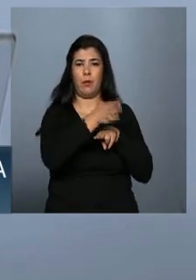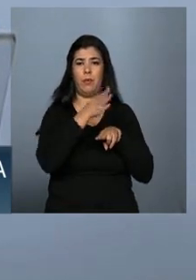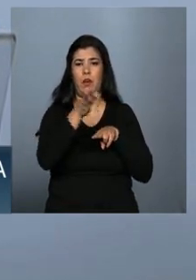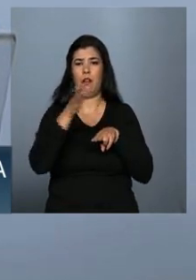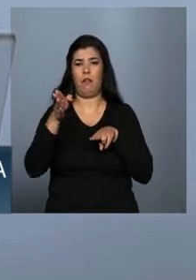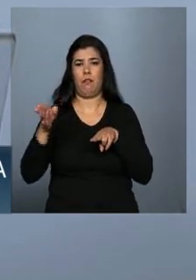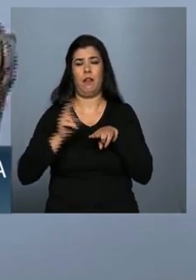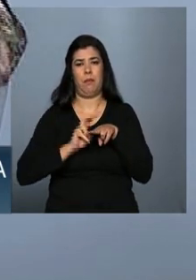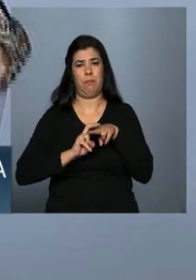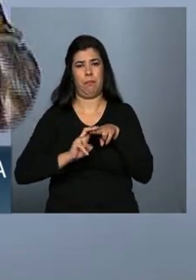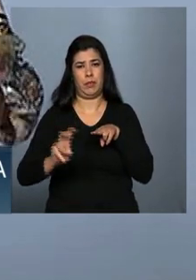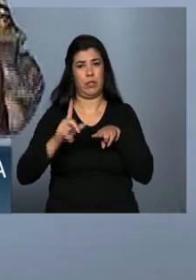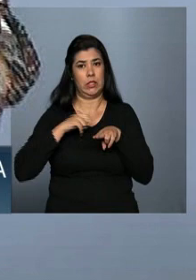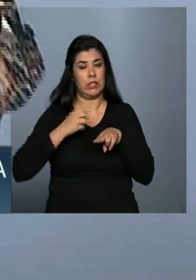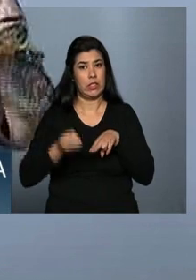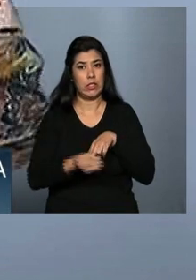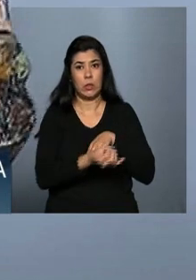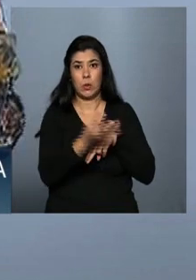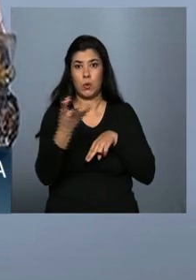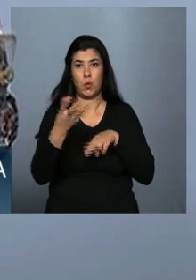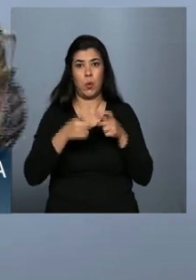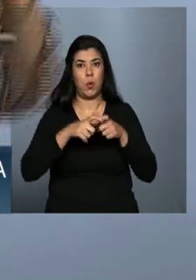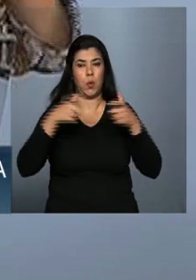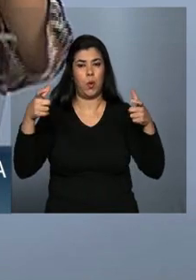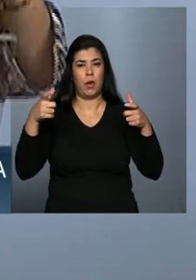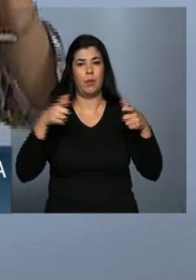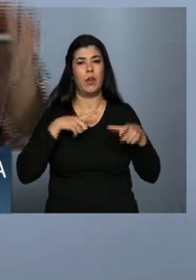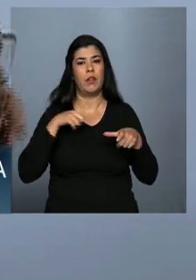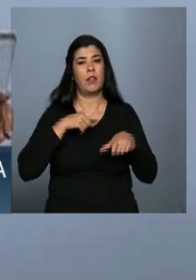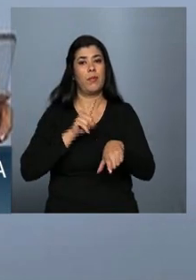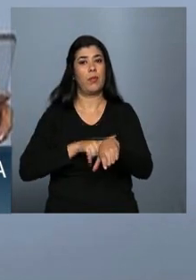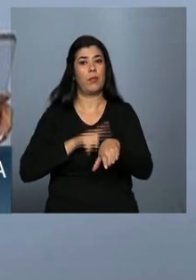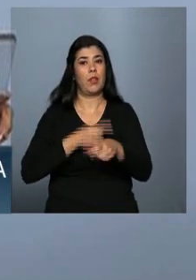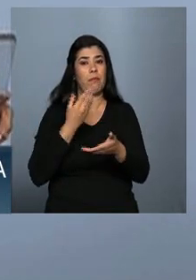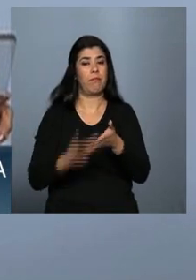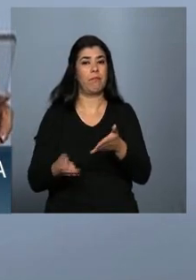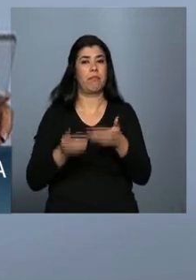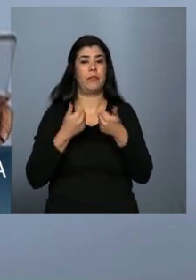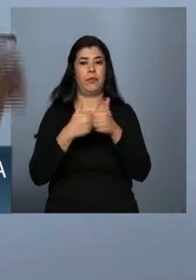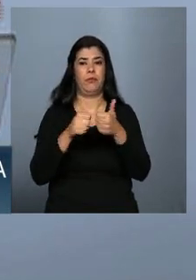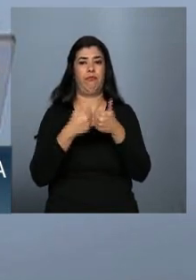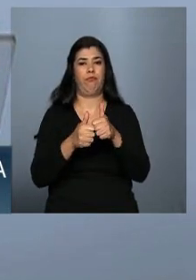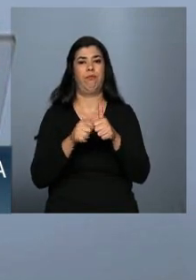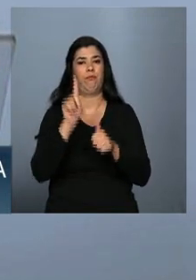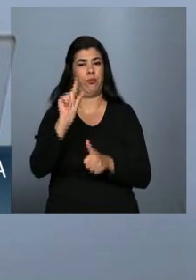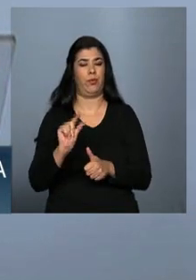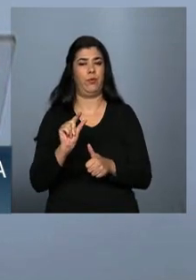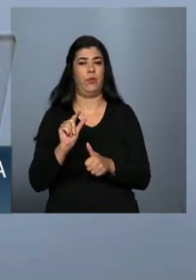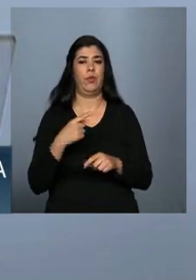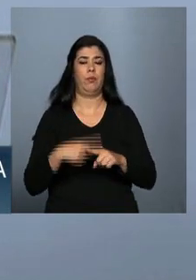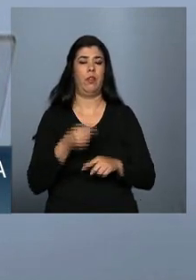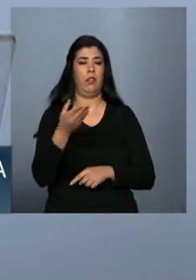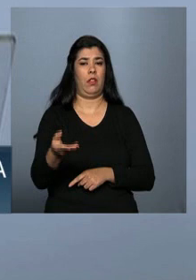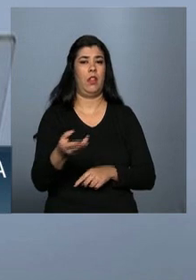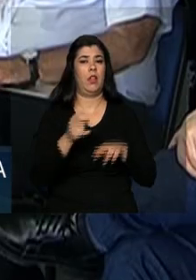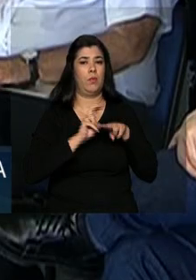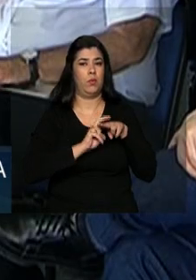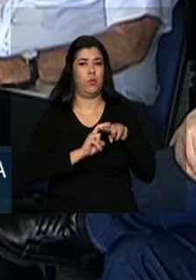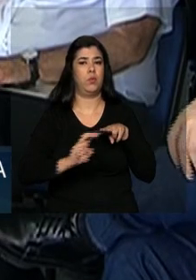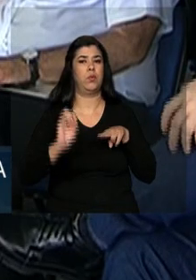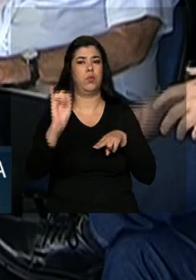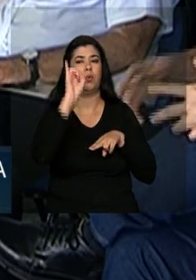tivermos, menor é o tempo perdido no transporte público. Daí porque essa linha é